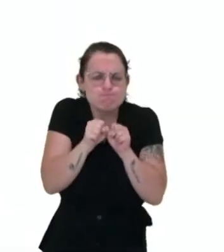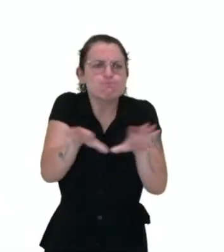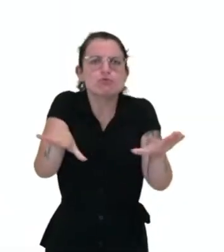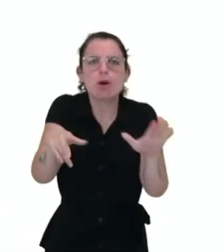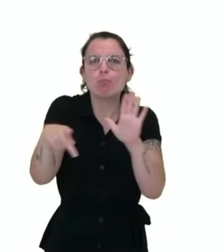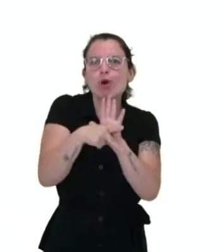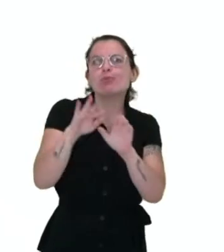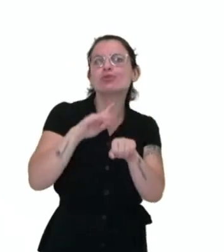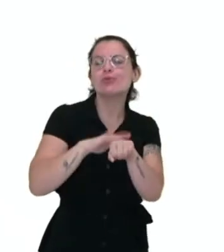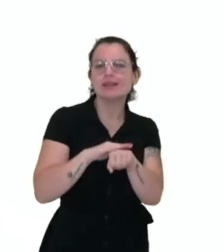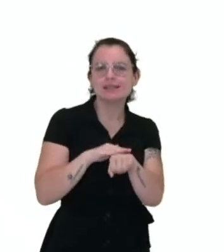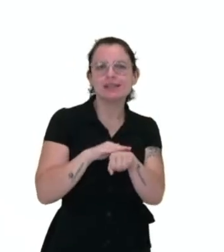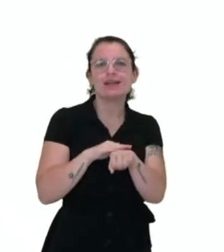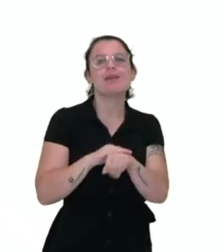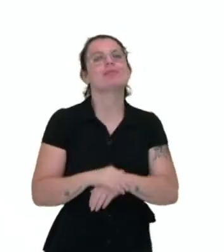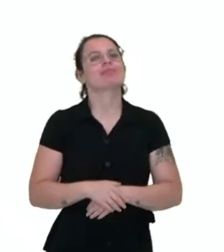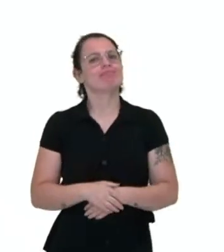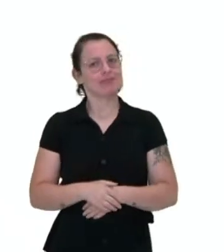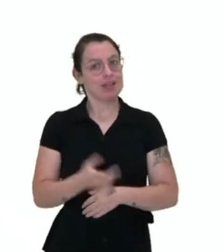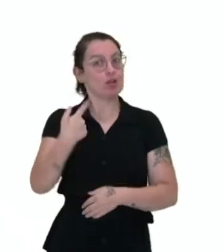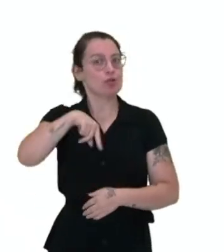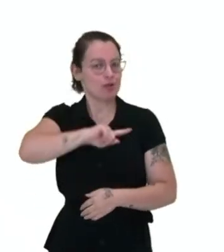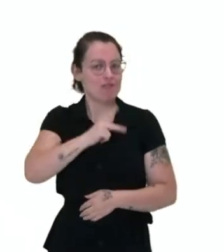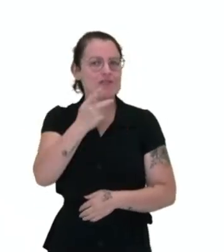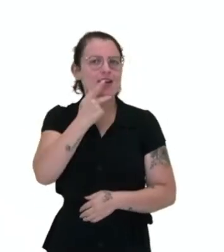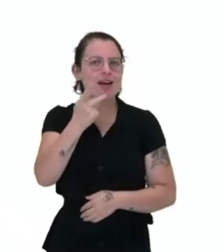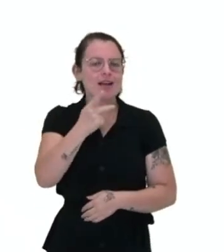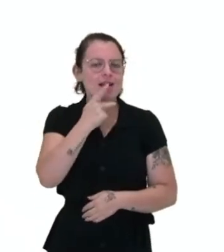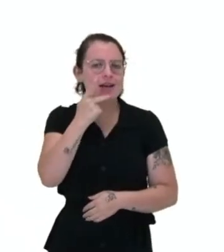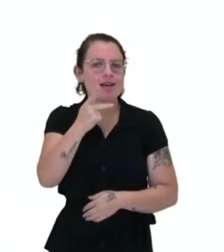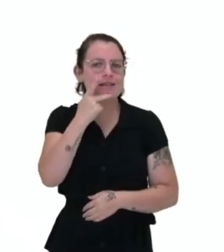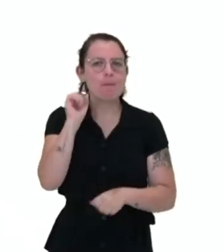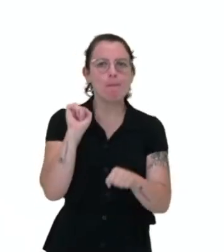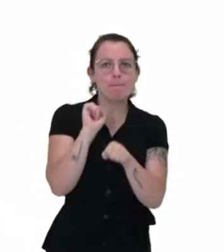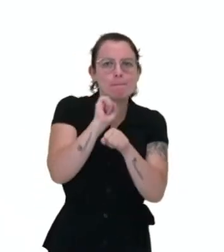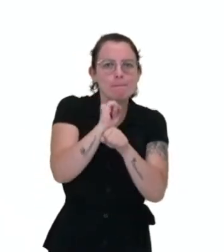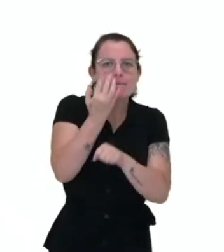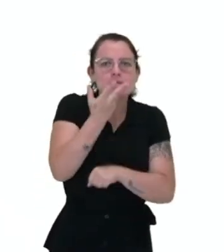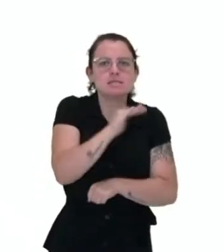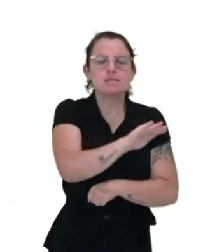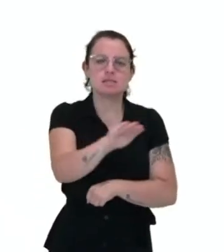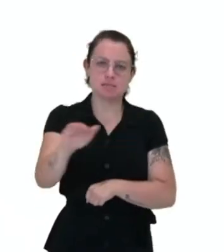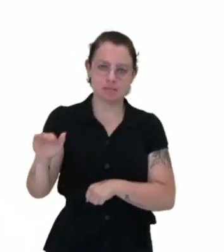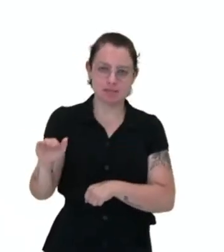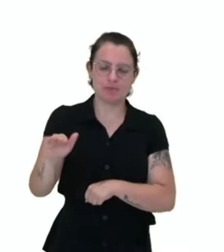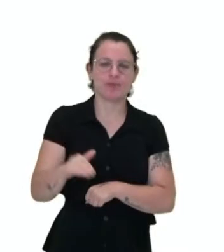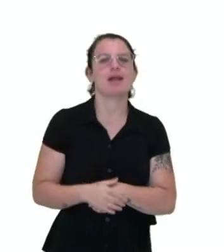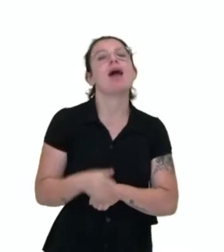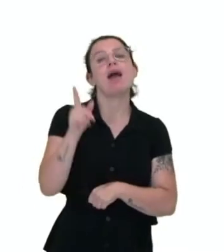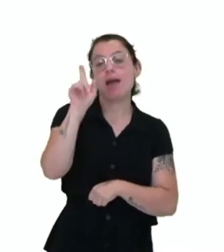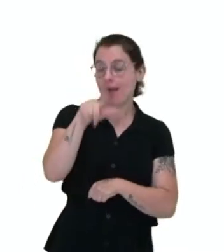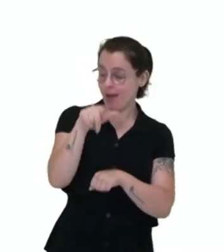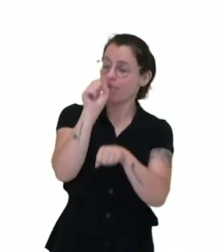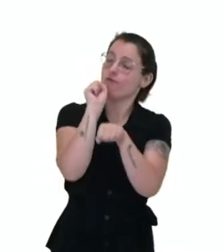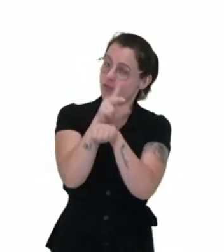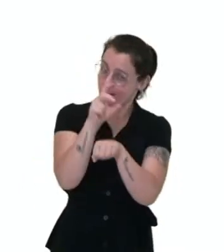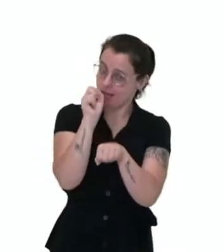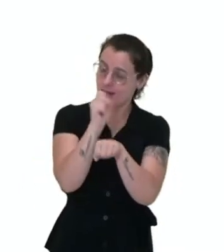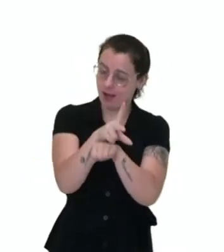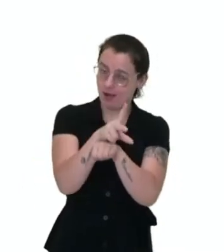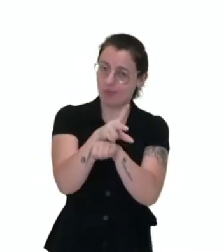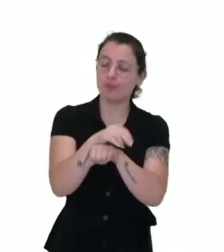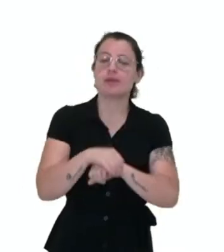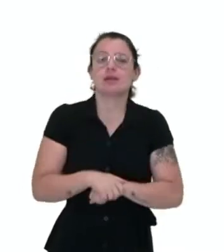desta doença? Estamos tratando da poliomielite. É uma doença viral, causada por vírus